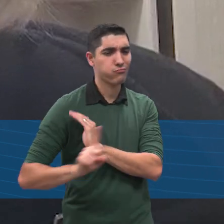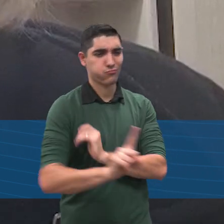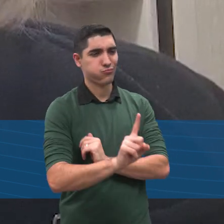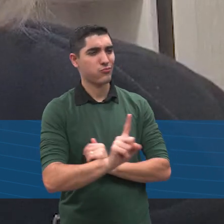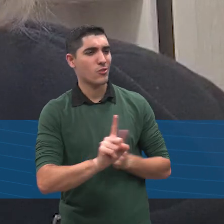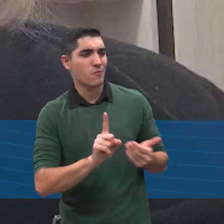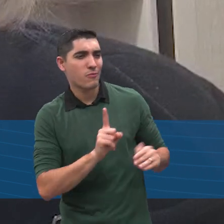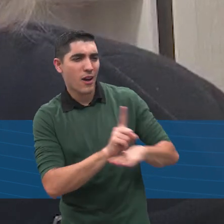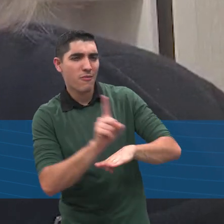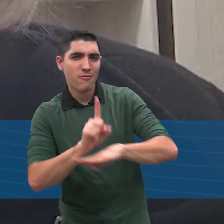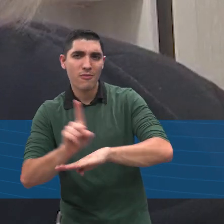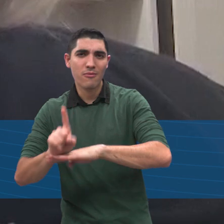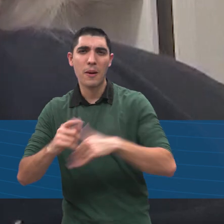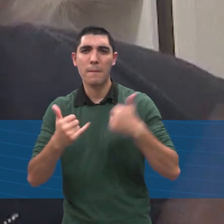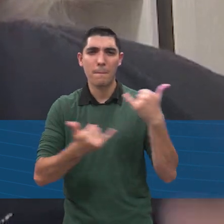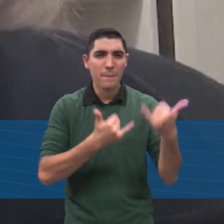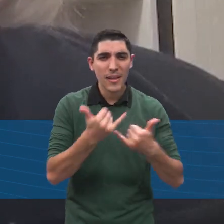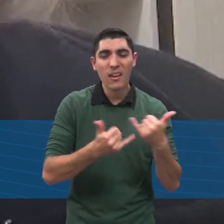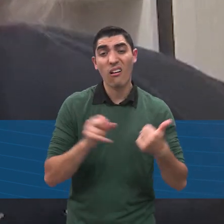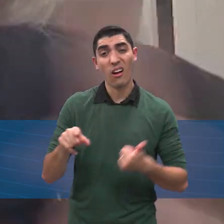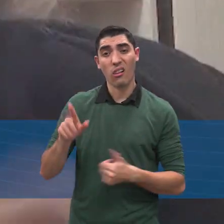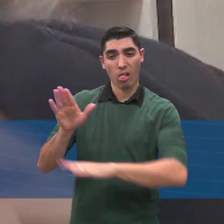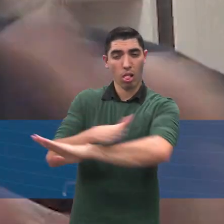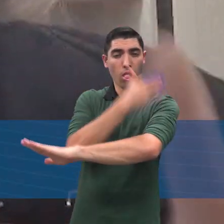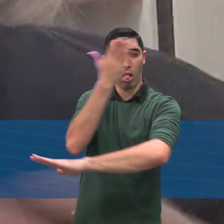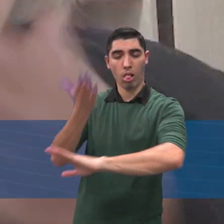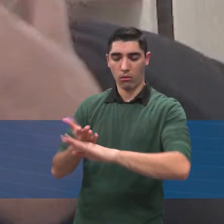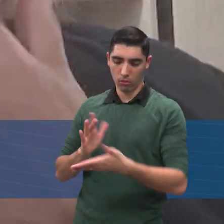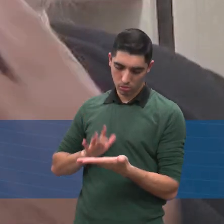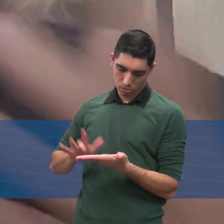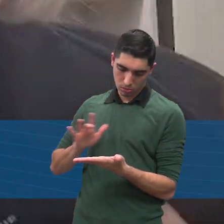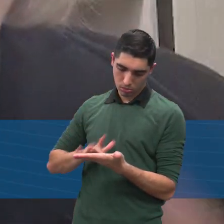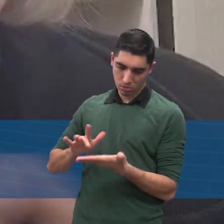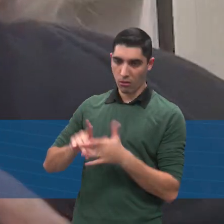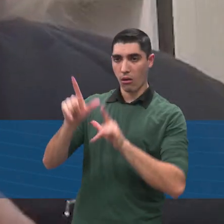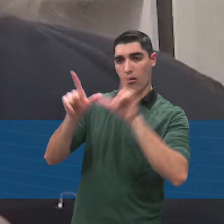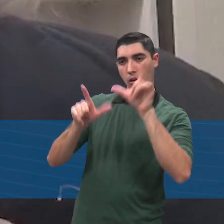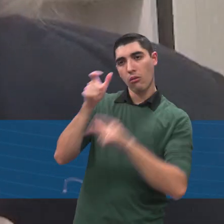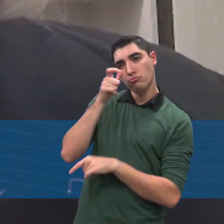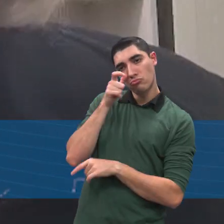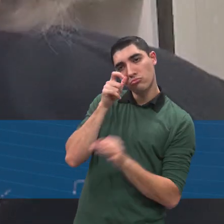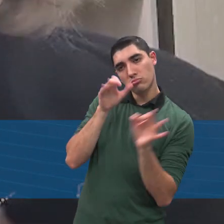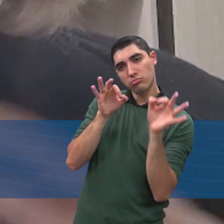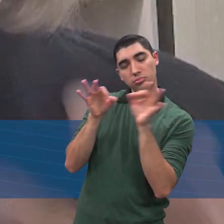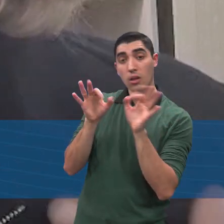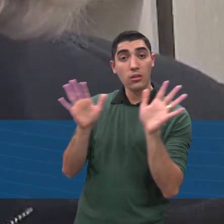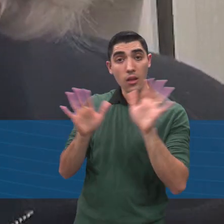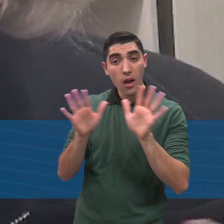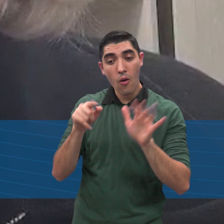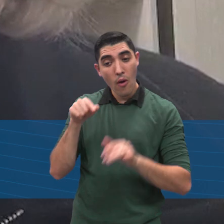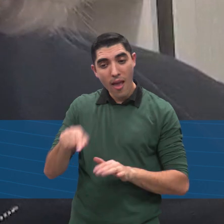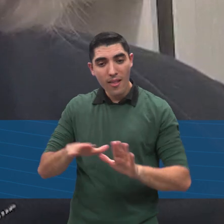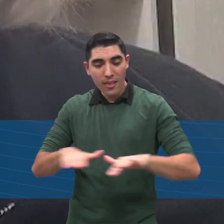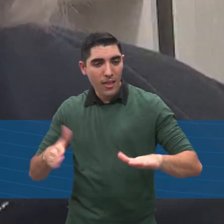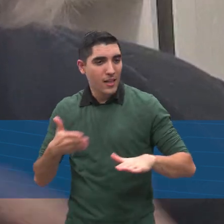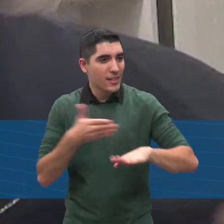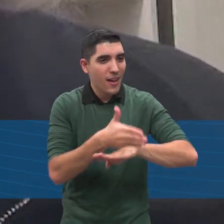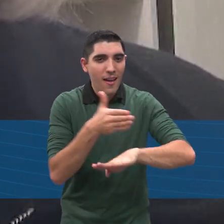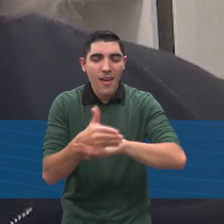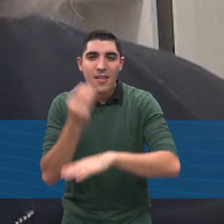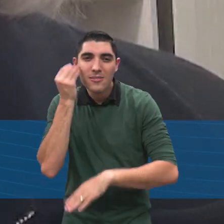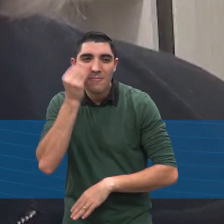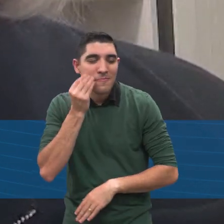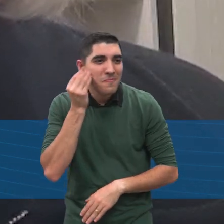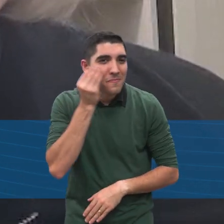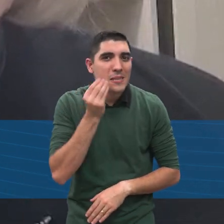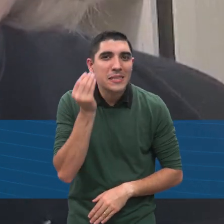inteiro numa telinha, ou no celular, ou no tablet, e possa realmente